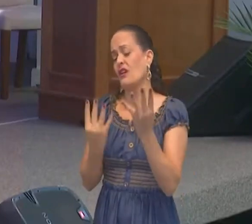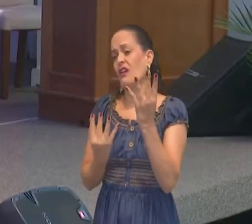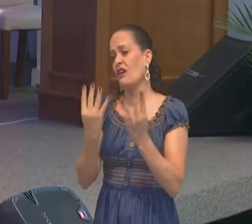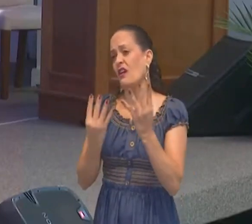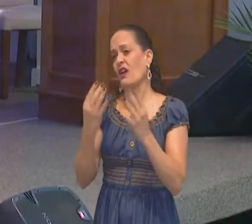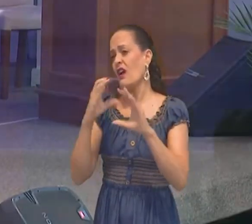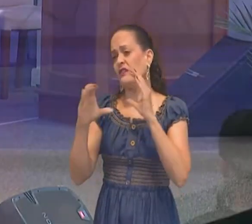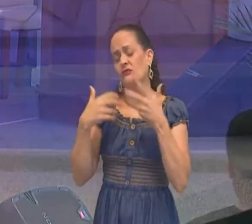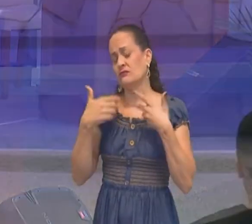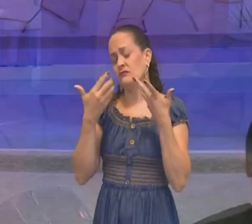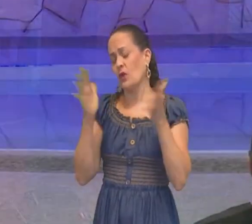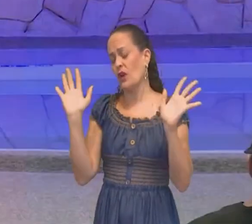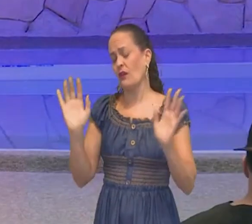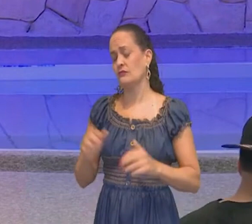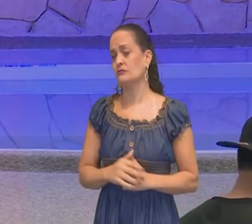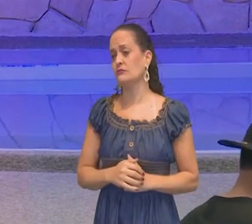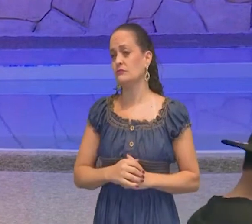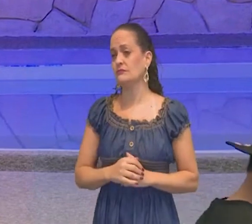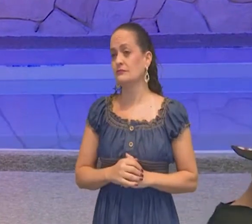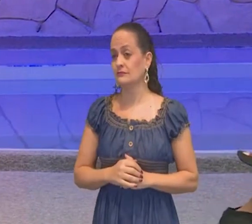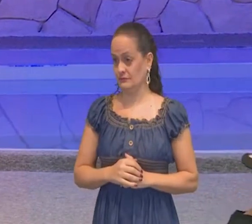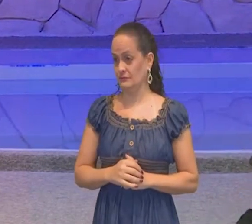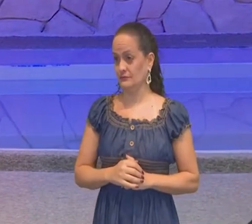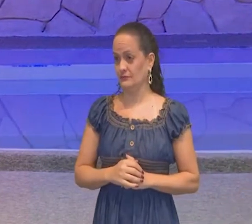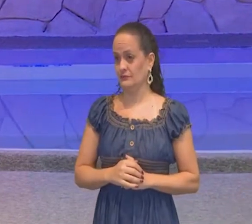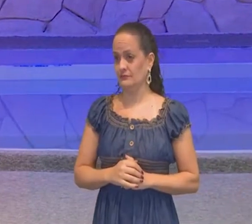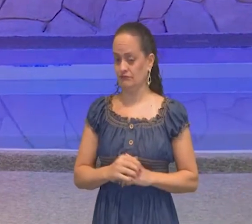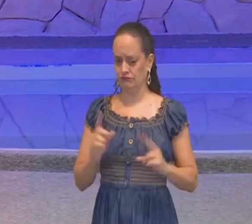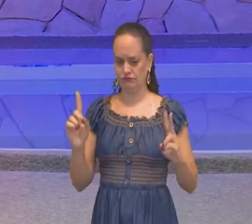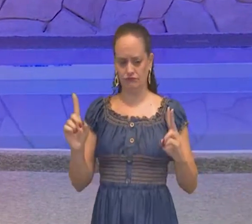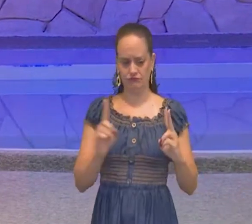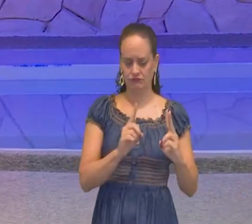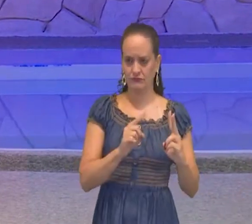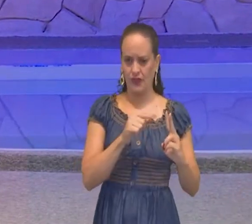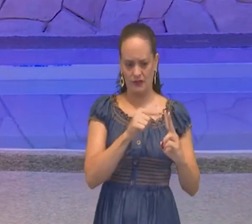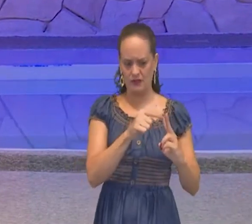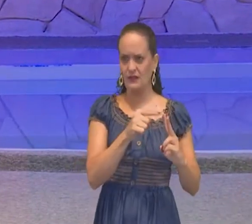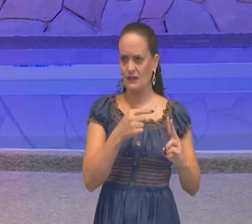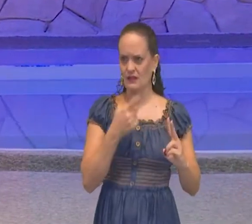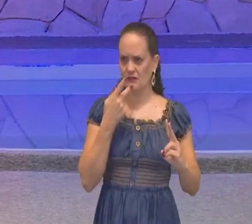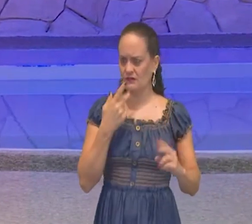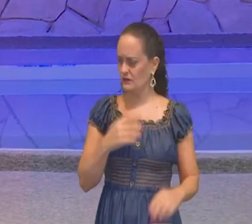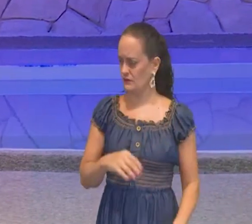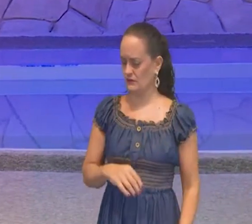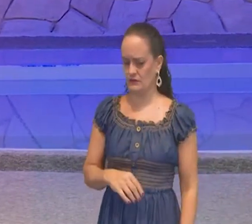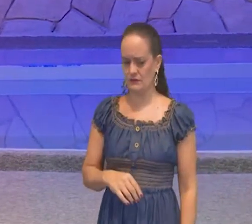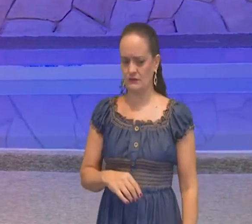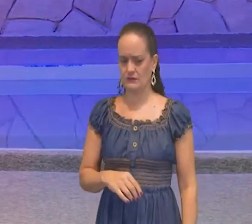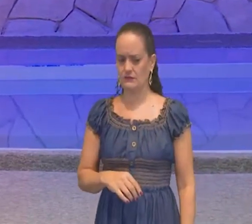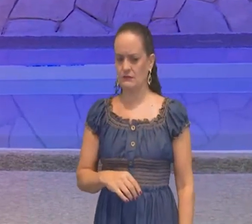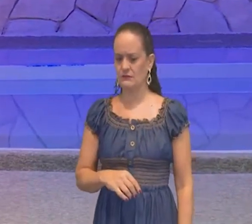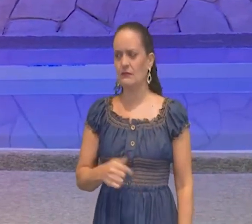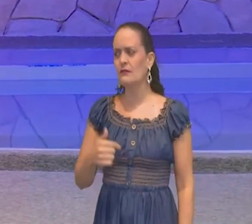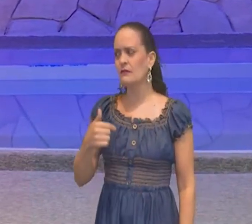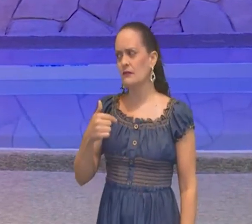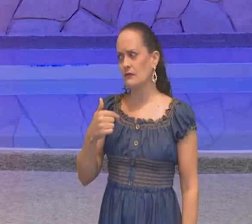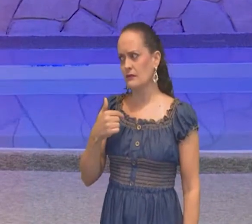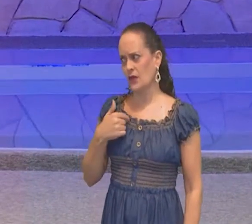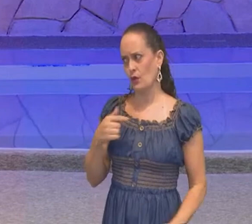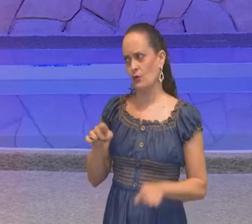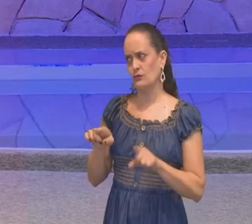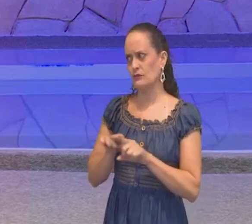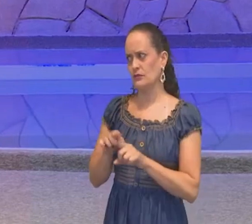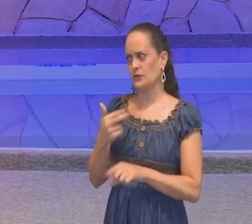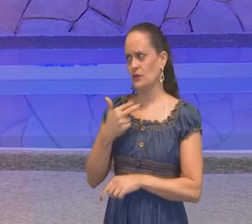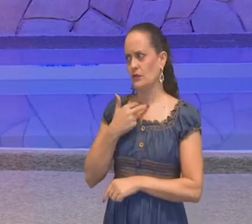cantar mais. Diante da palavra do Isaac, eu disse assim: pois Paulo, eu quero dizer que eu também não posso